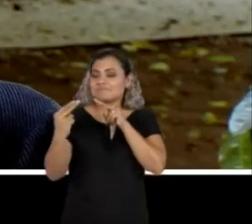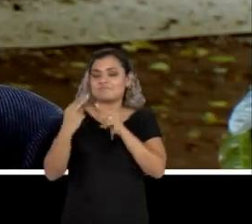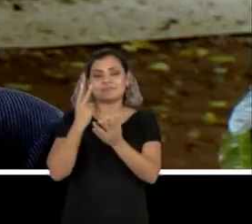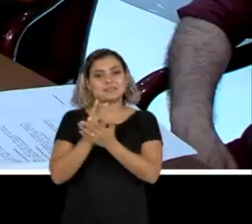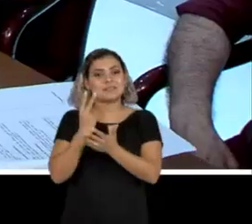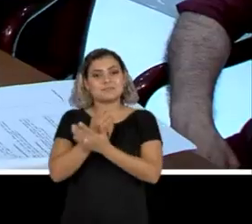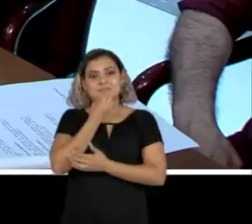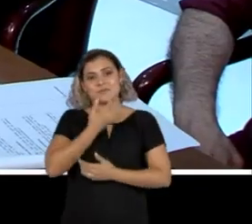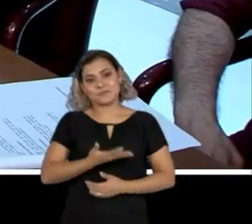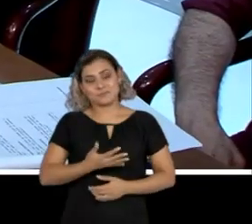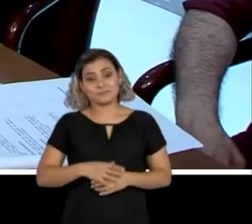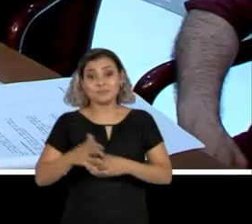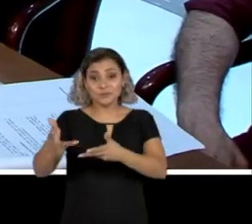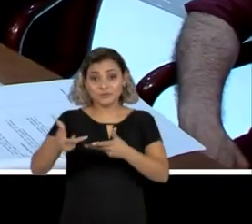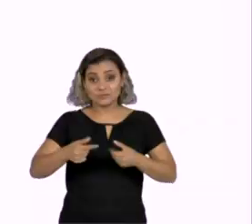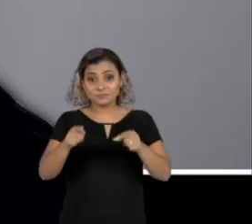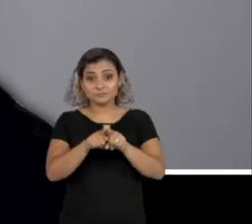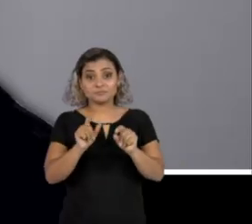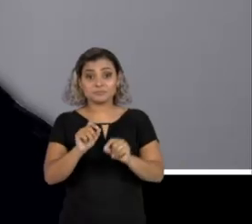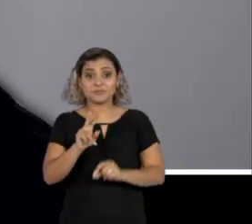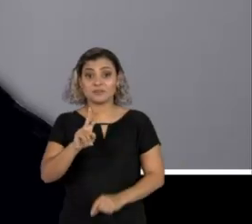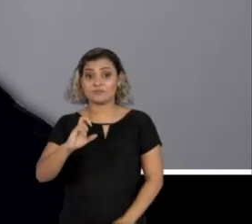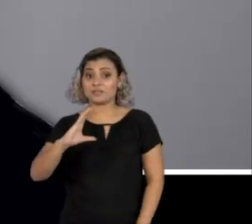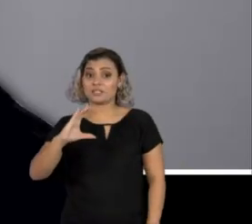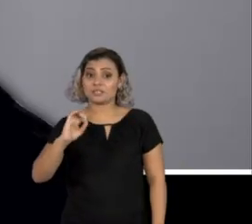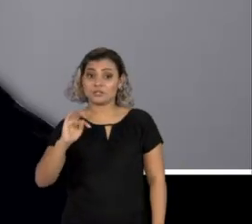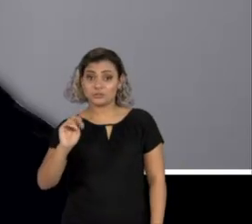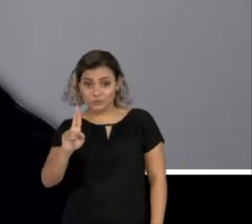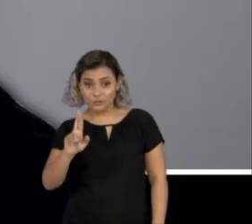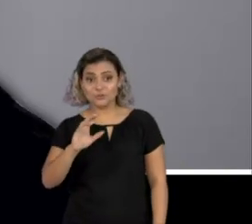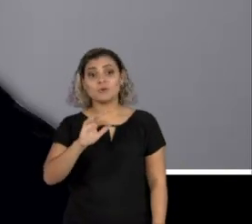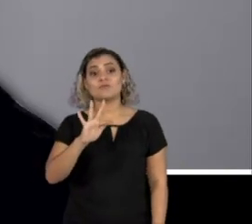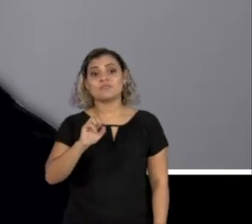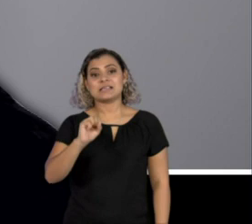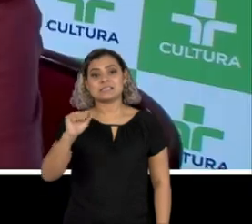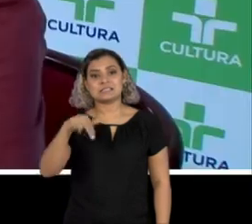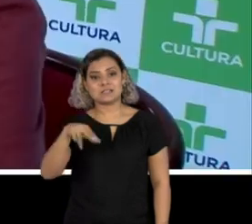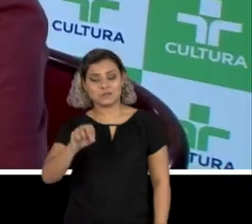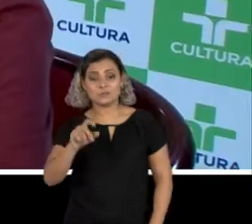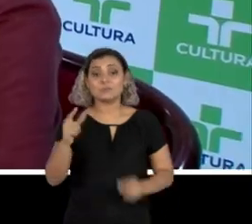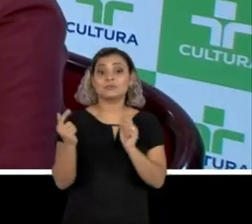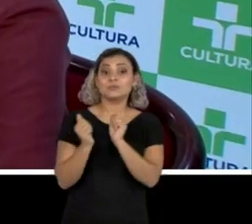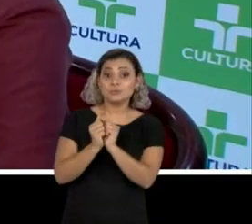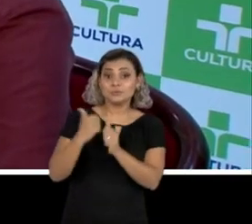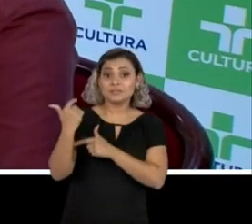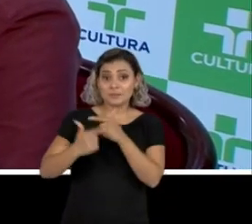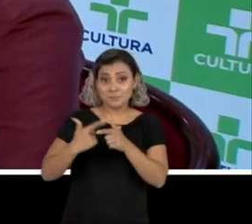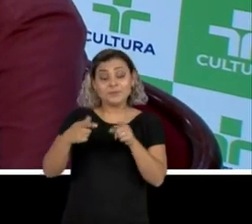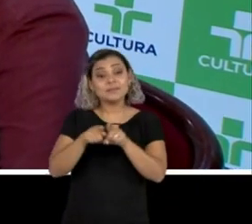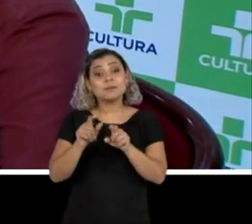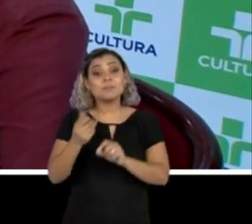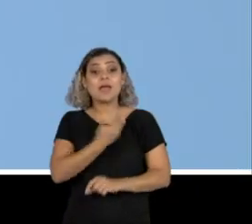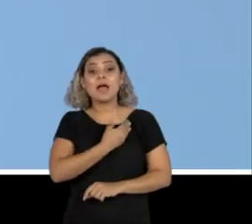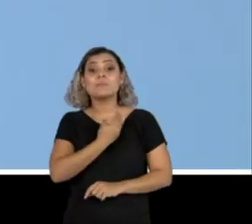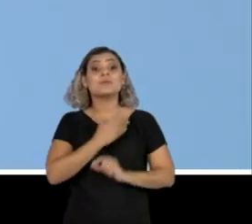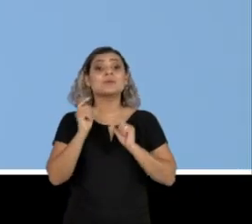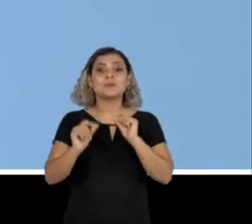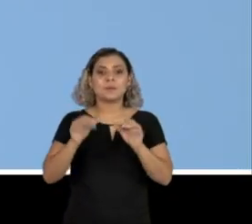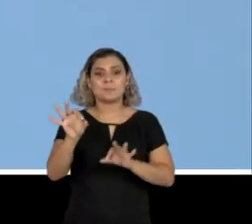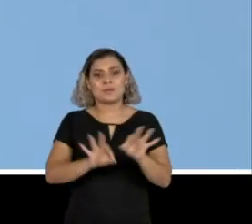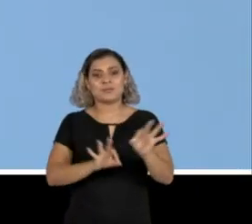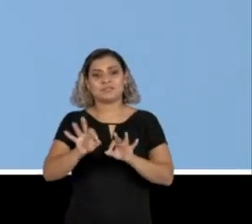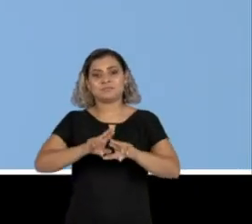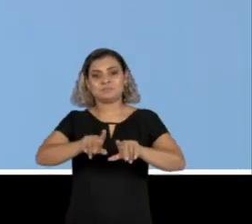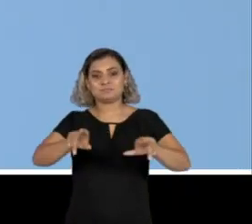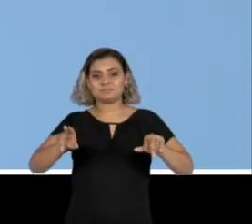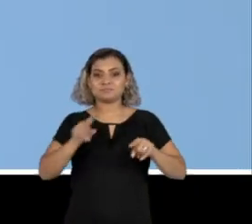é muito bom. Convidamos também Victor Fasano, que além de ter atuado ao lado da Cristiane, é seu parceiro em projetos